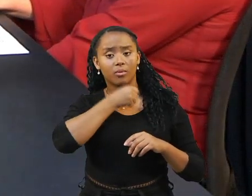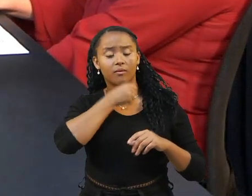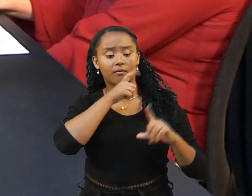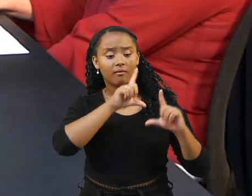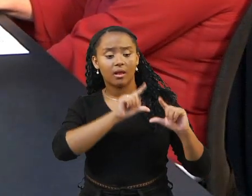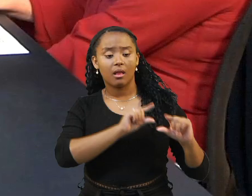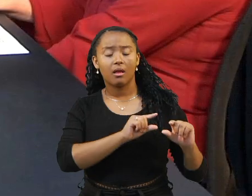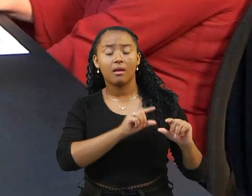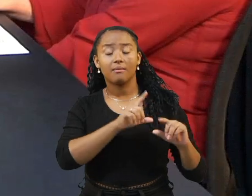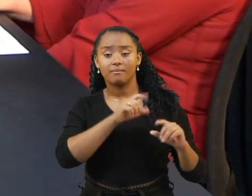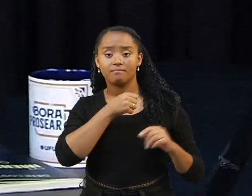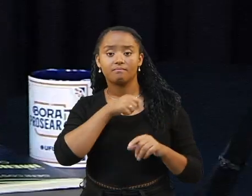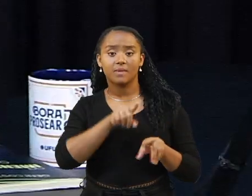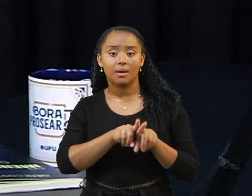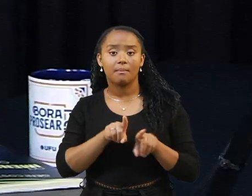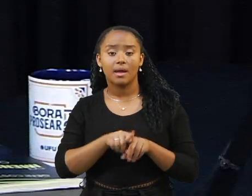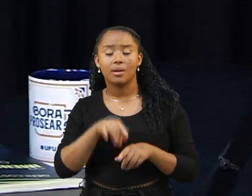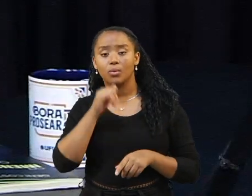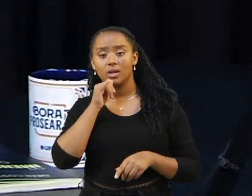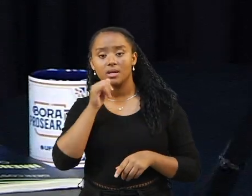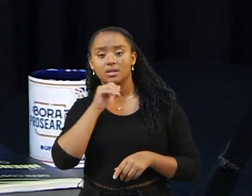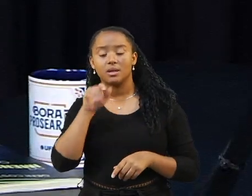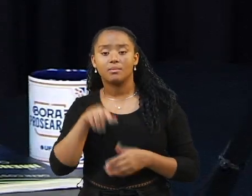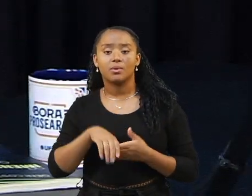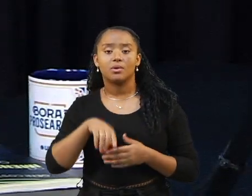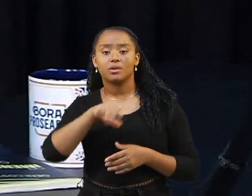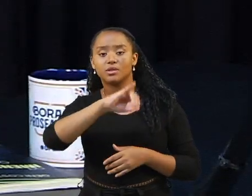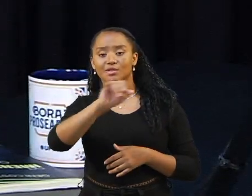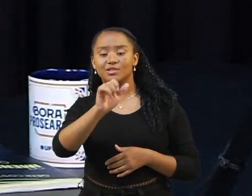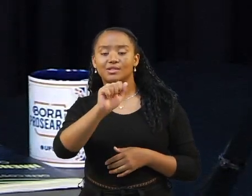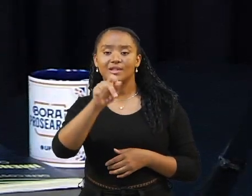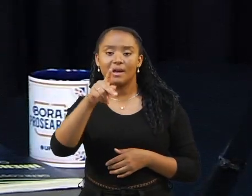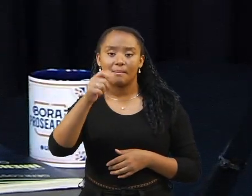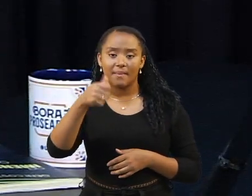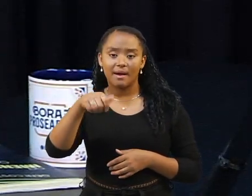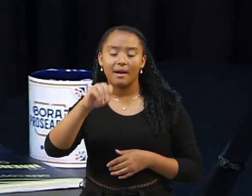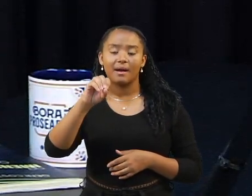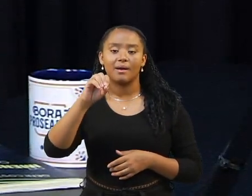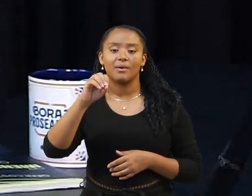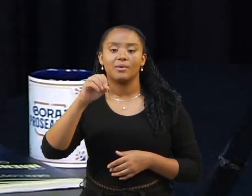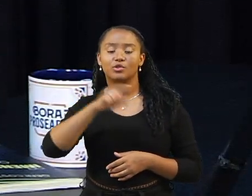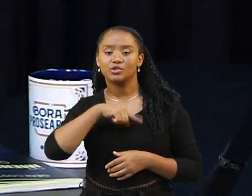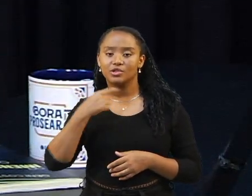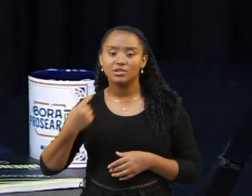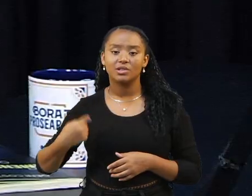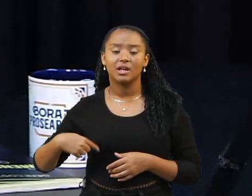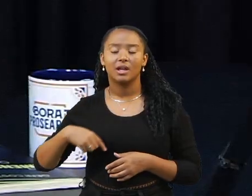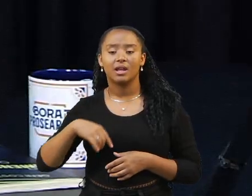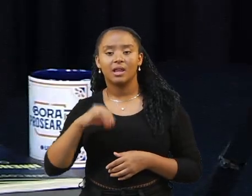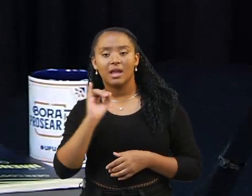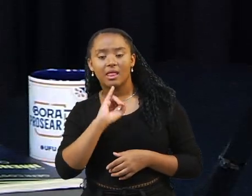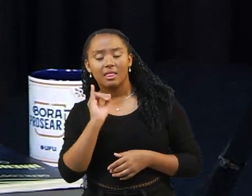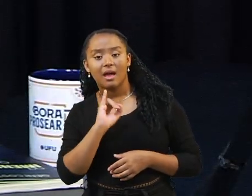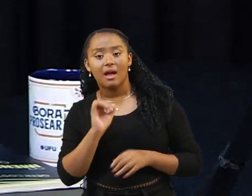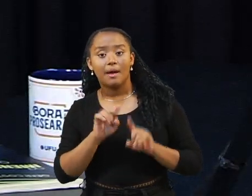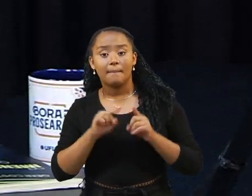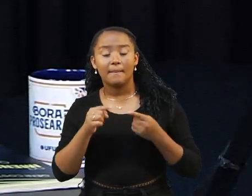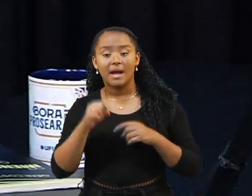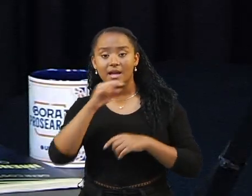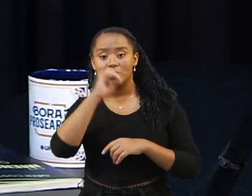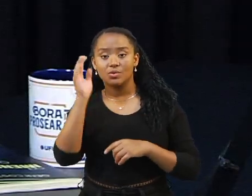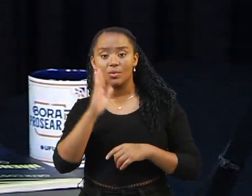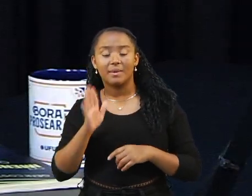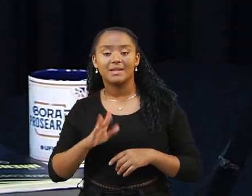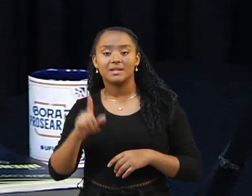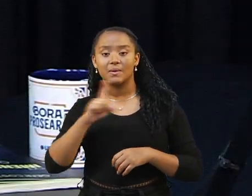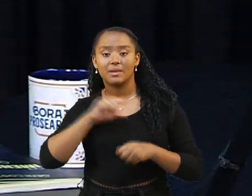Como? Japão, China, Itália, até Portugal. Mas o